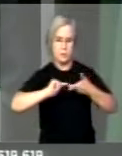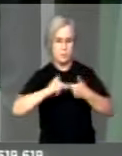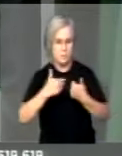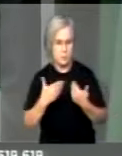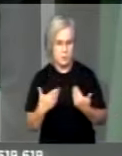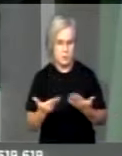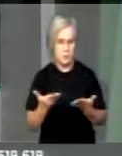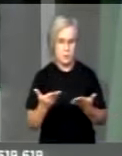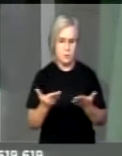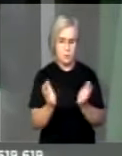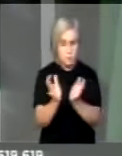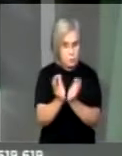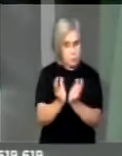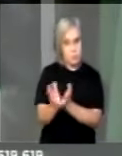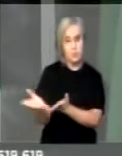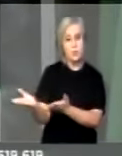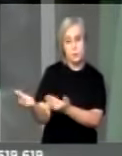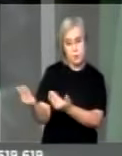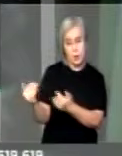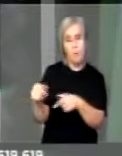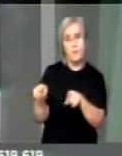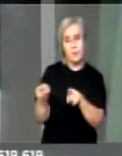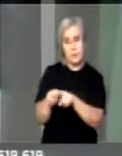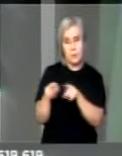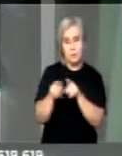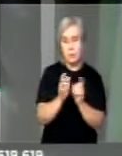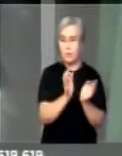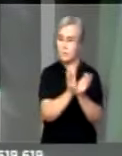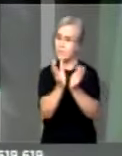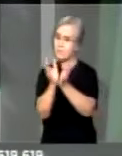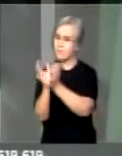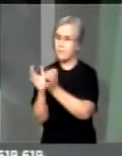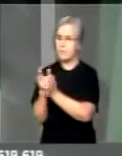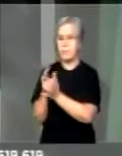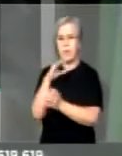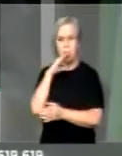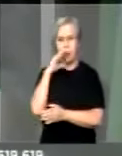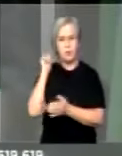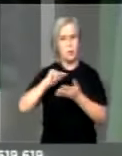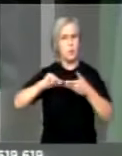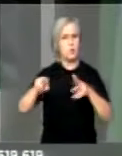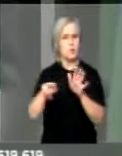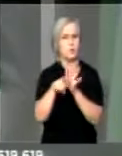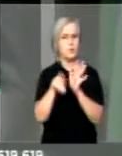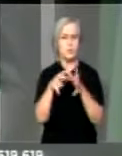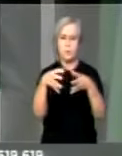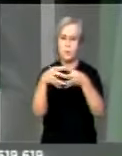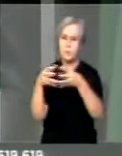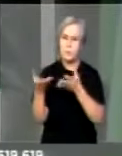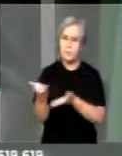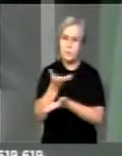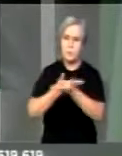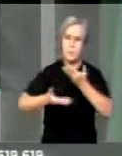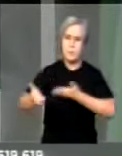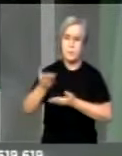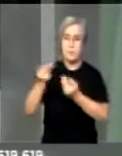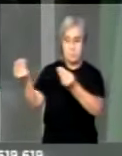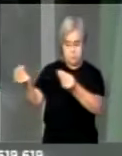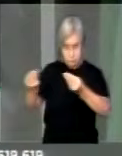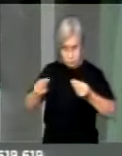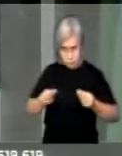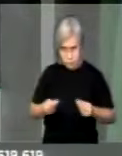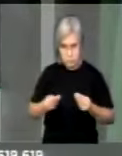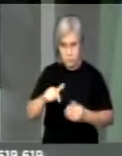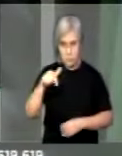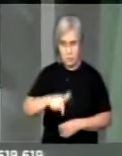sugestões, tanto de jovens como de outros cidadãos que encaminham para cá